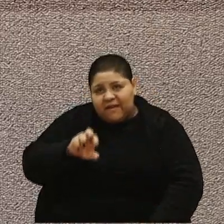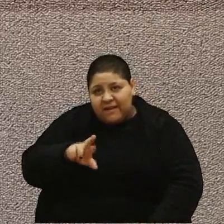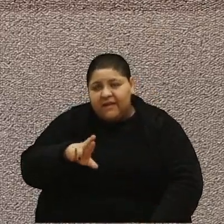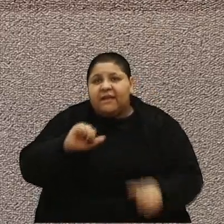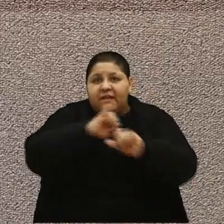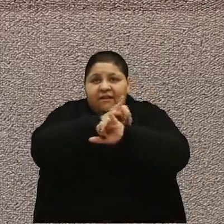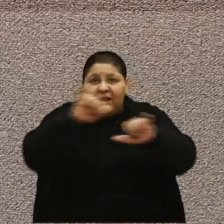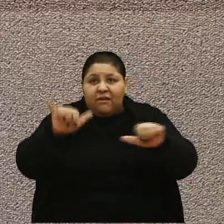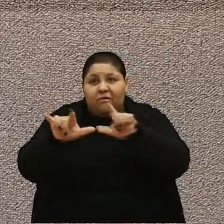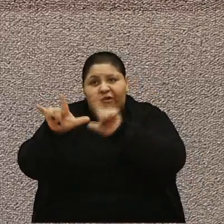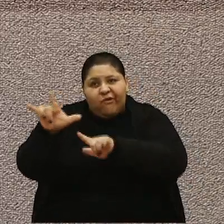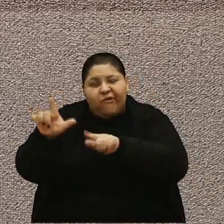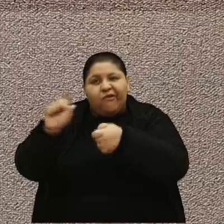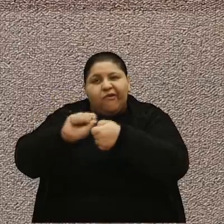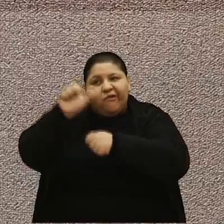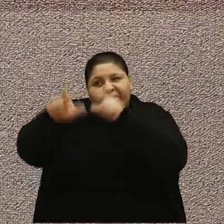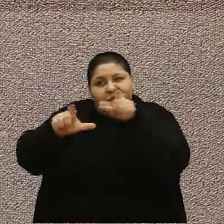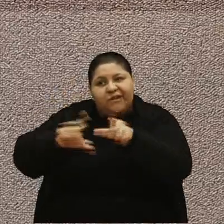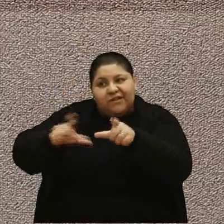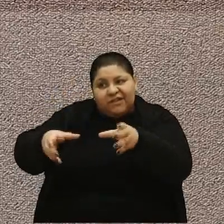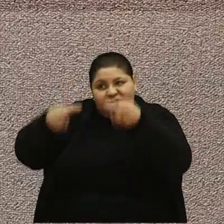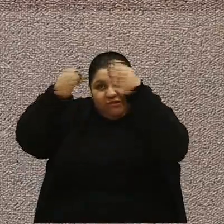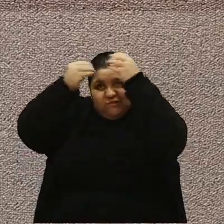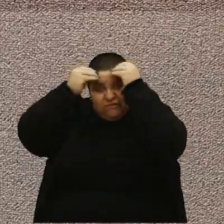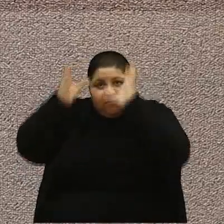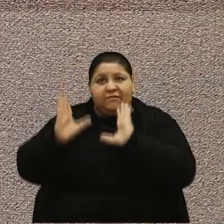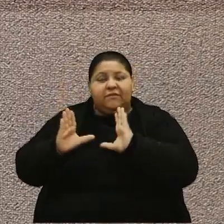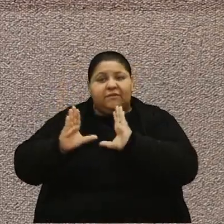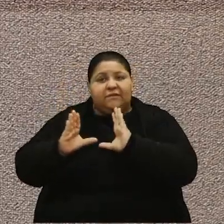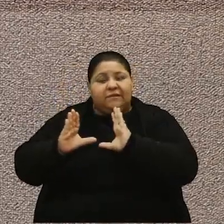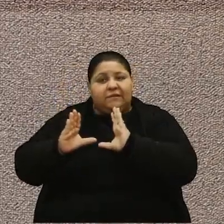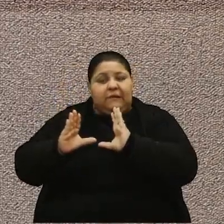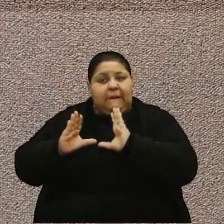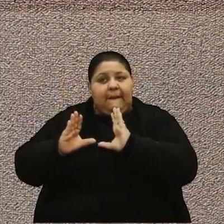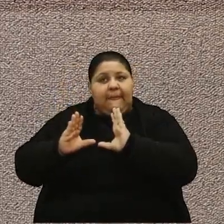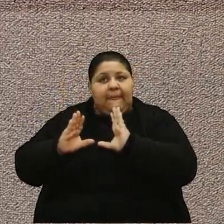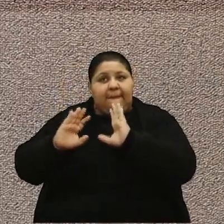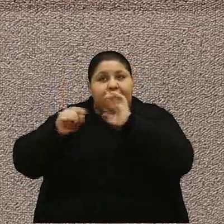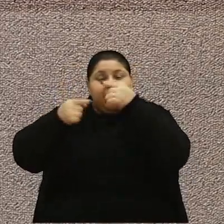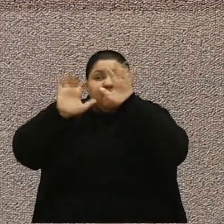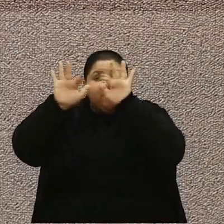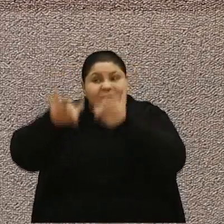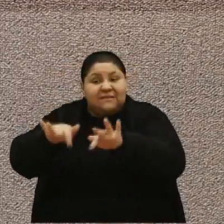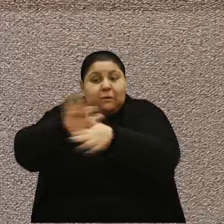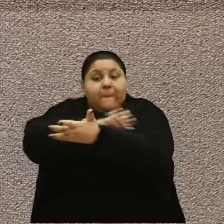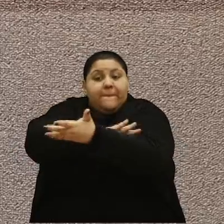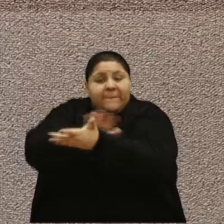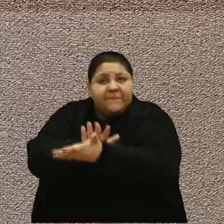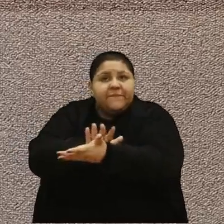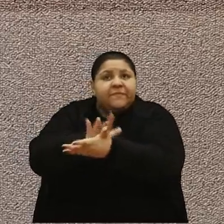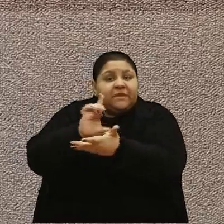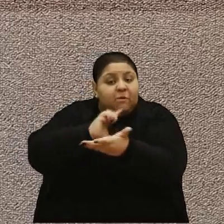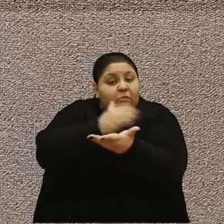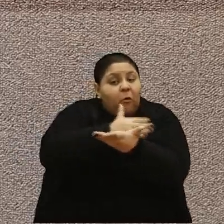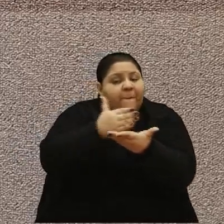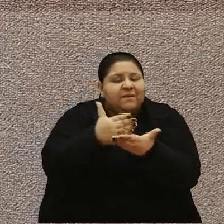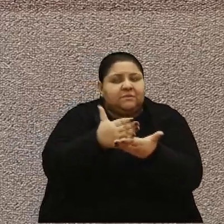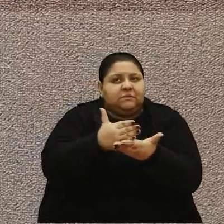divulga o letramento, faz com que as pessoas tenham conhecimento para desconstituir o preconceito que nós temos que começar